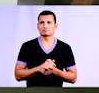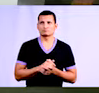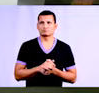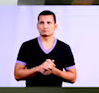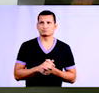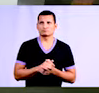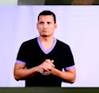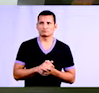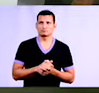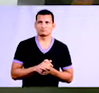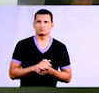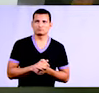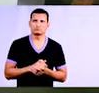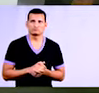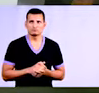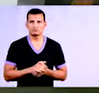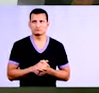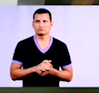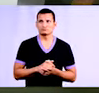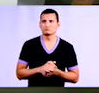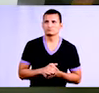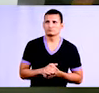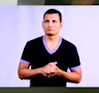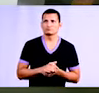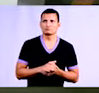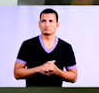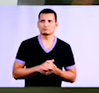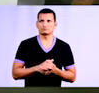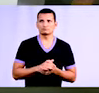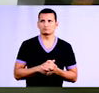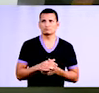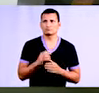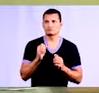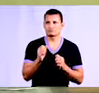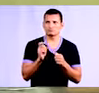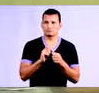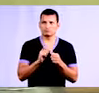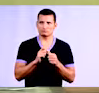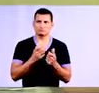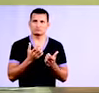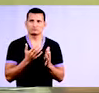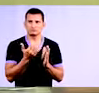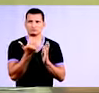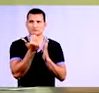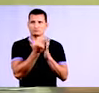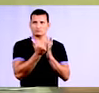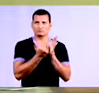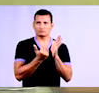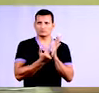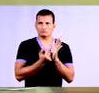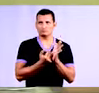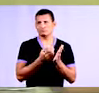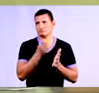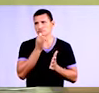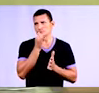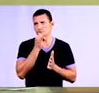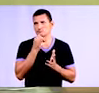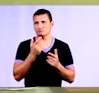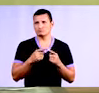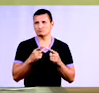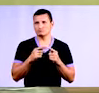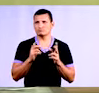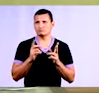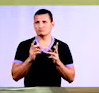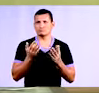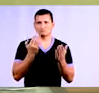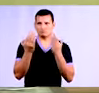posso colocar, por exemplo, eu posso ir fazendo o meu programa como se fosse blocos pré-moldados. Imagina, eu estou fazendo uma ponte, né? Entendo. Aí